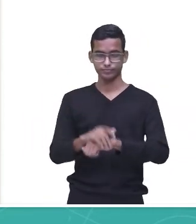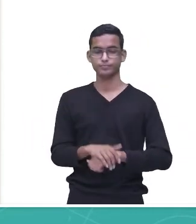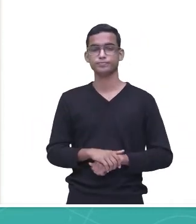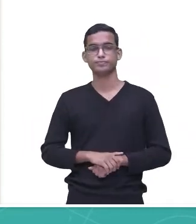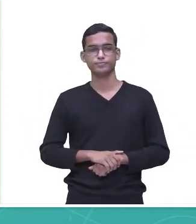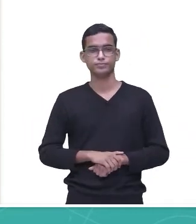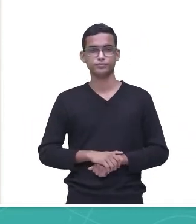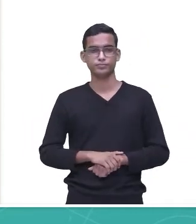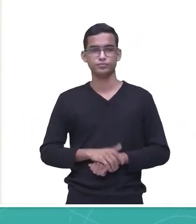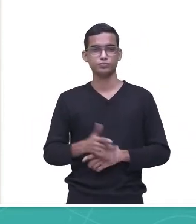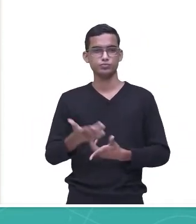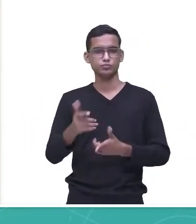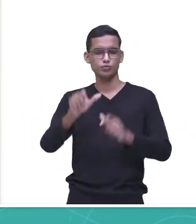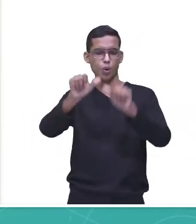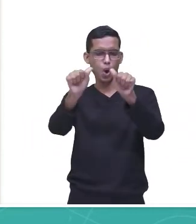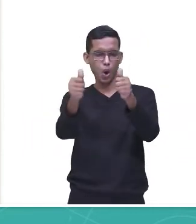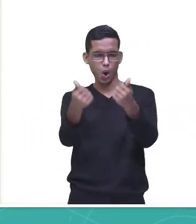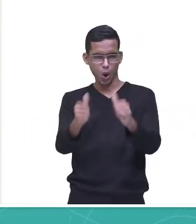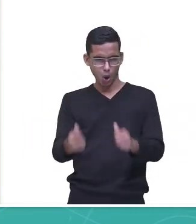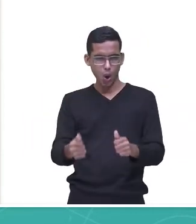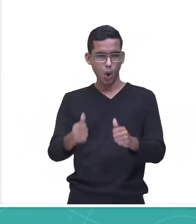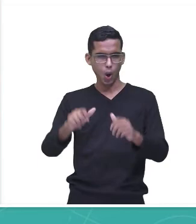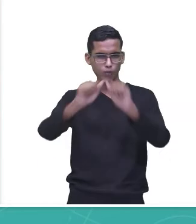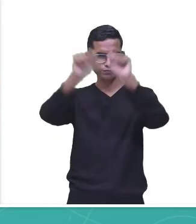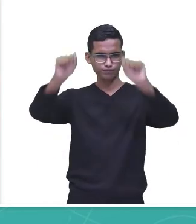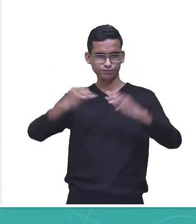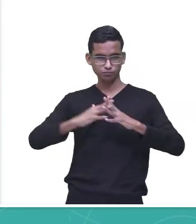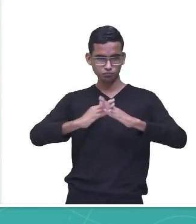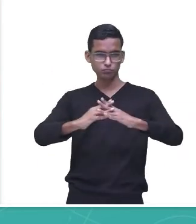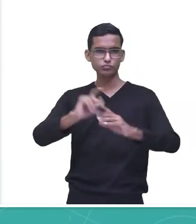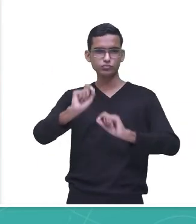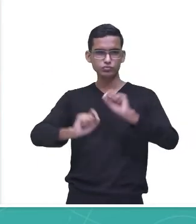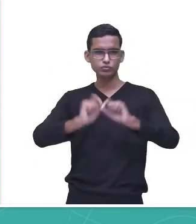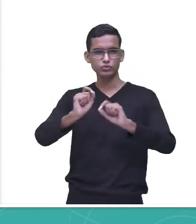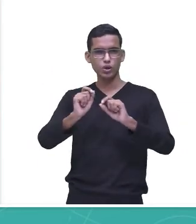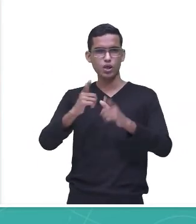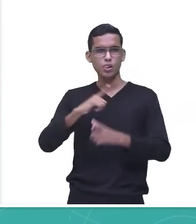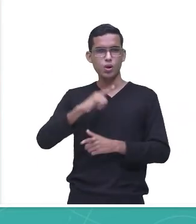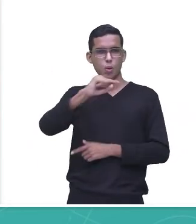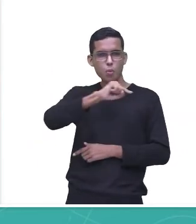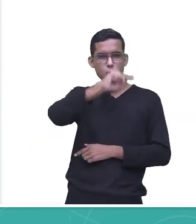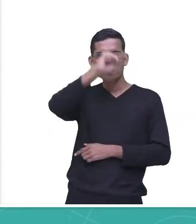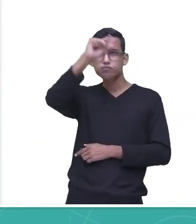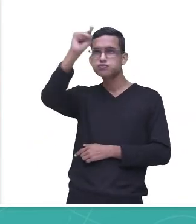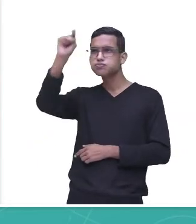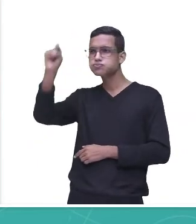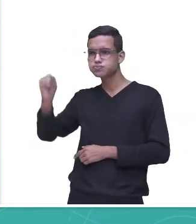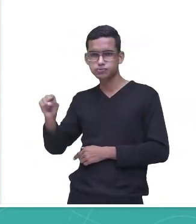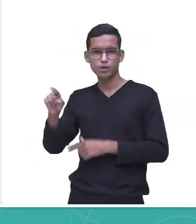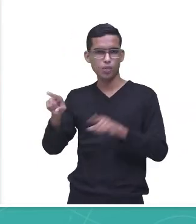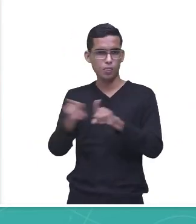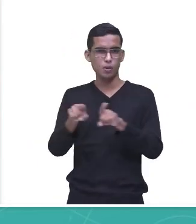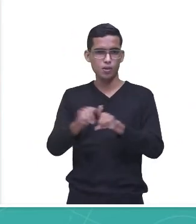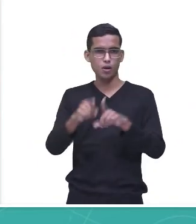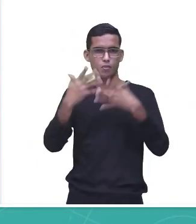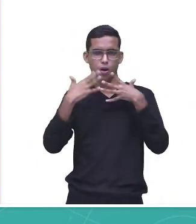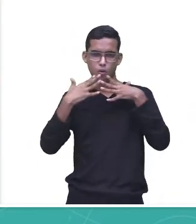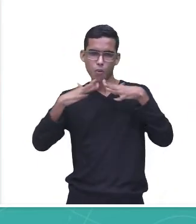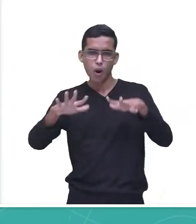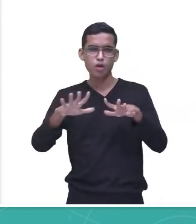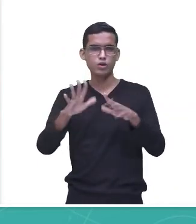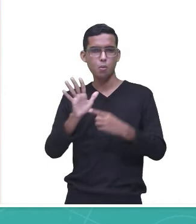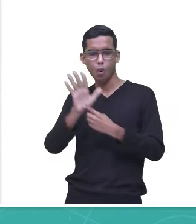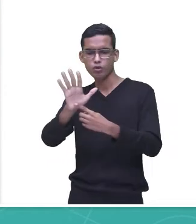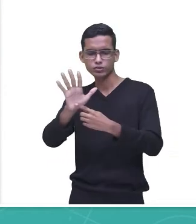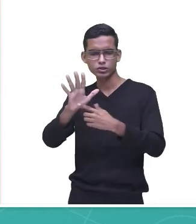A escultura gótica também expressa desejo de verticalidade, contudo esboça também o naturalismo capaz de atribuir movimentos e